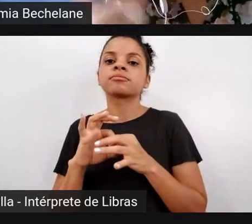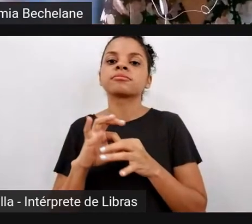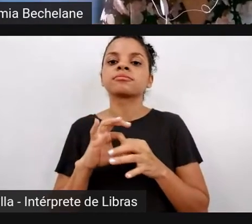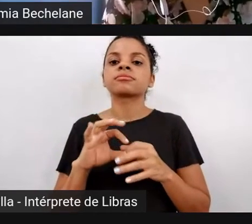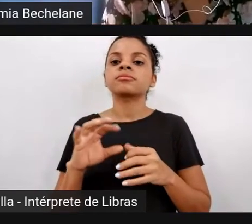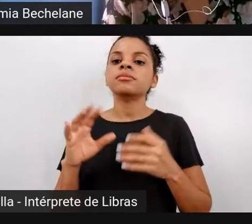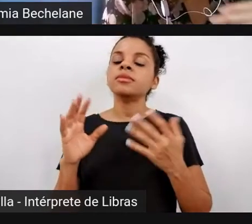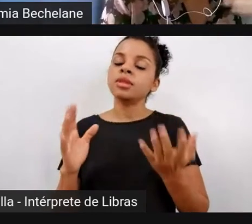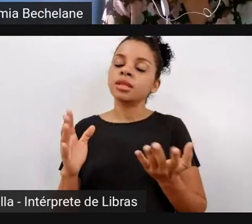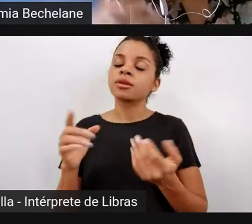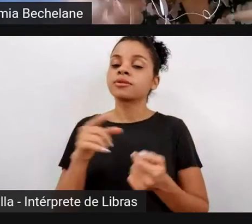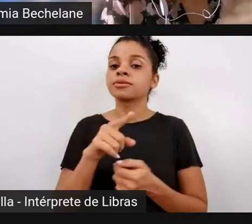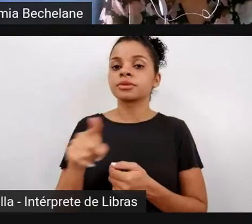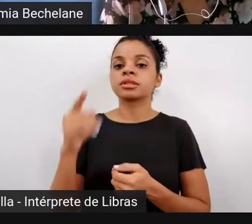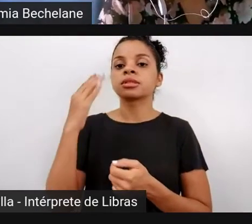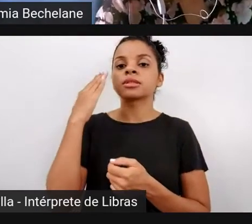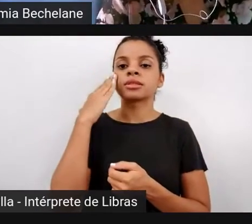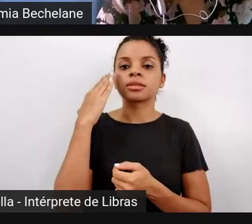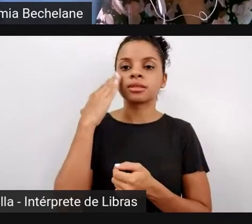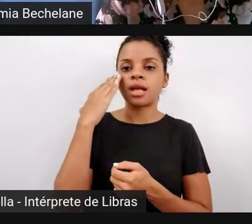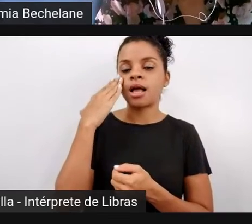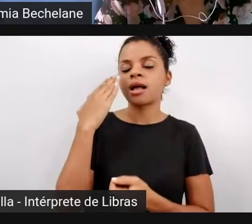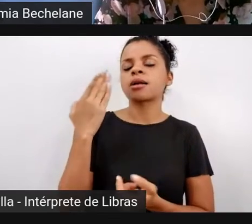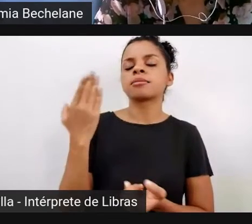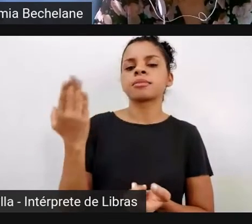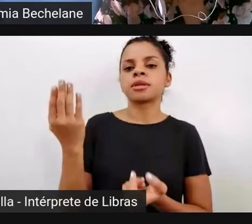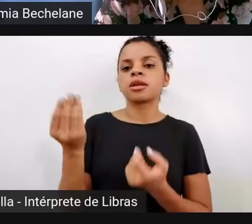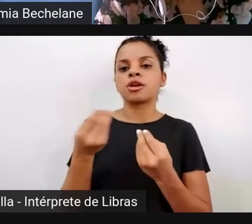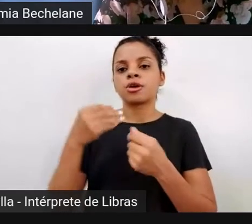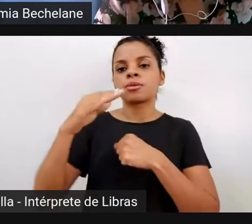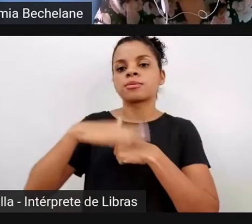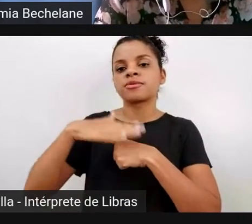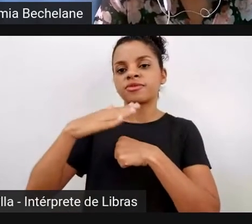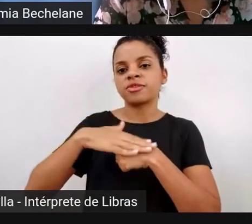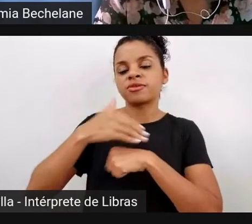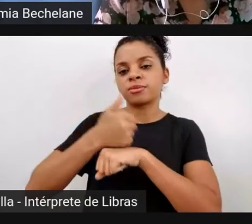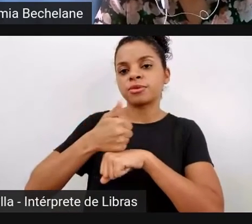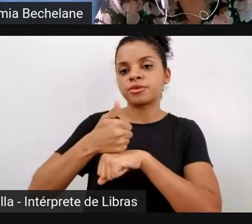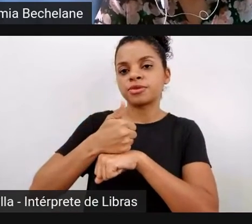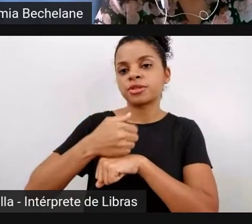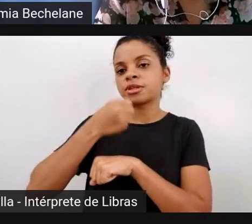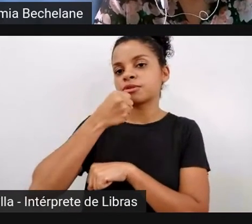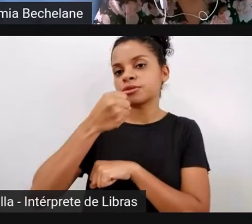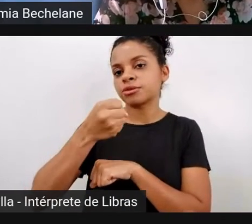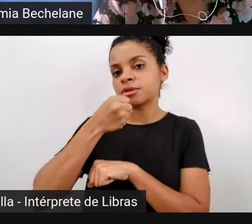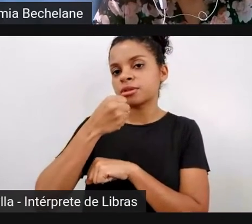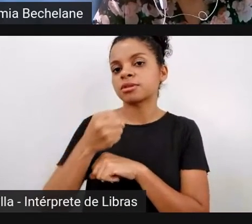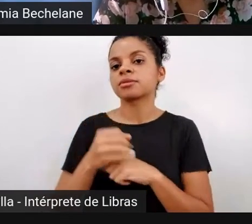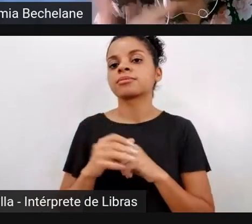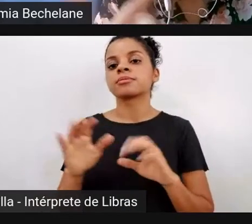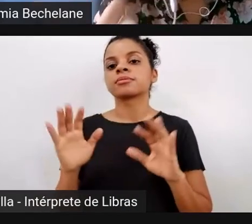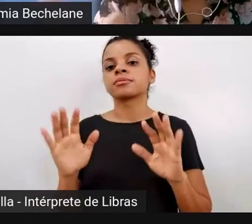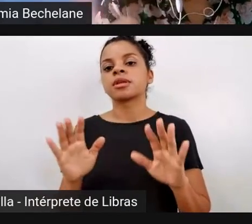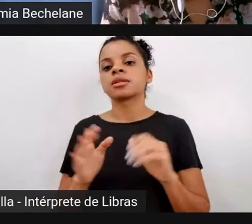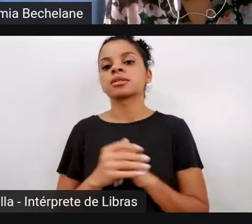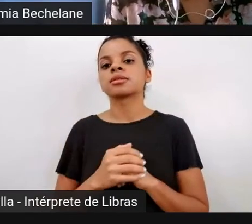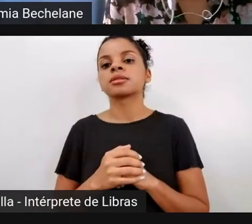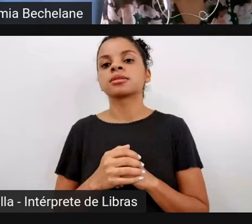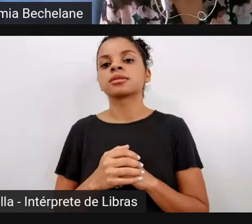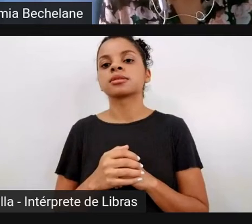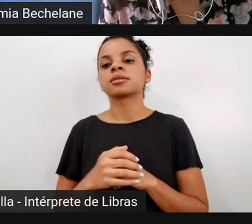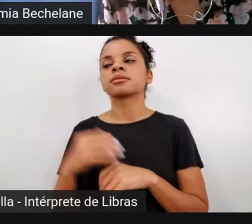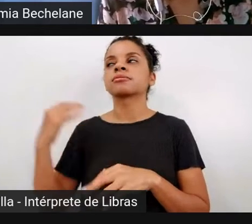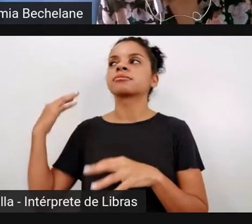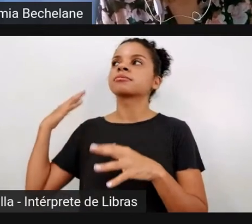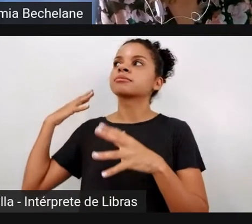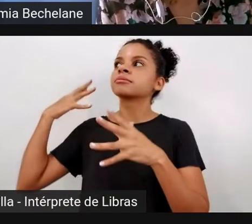que sabem, né, disso e vivem isso na sua prática cotidiana, mas até resgatando